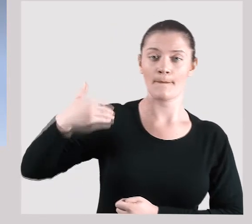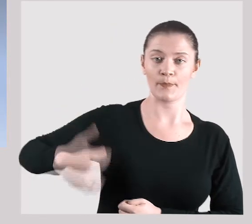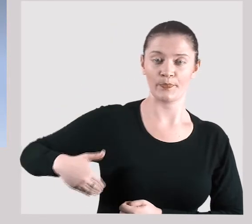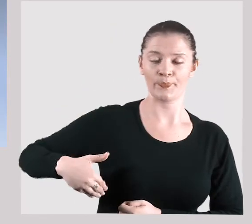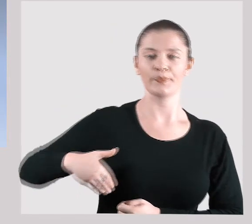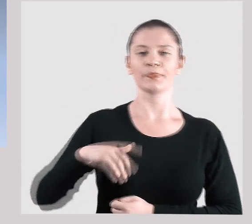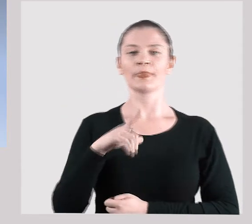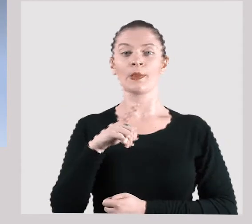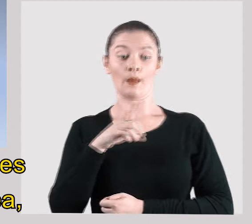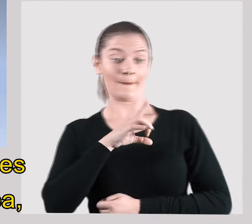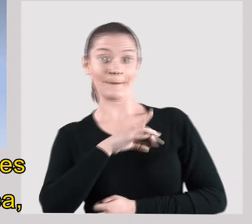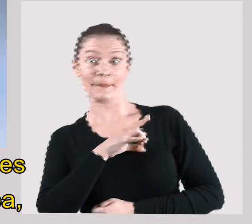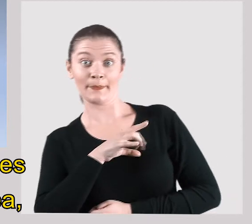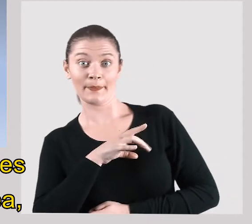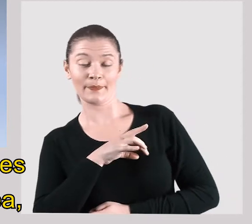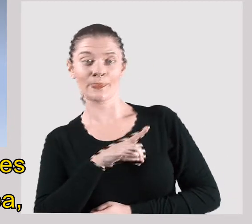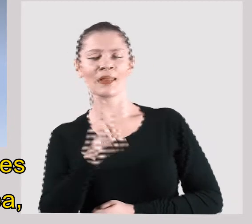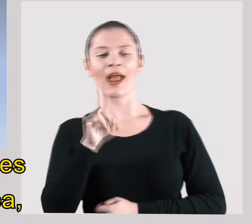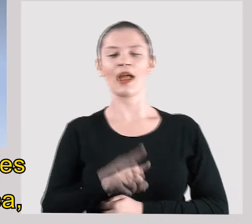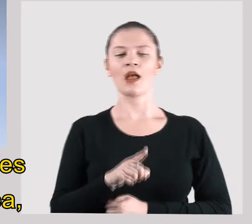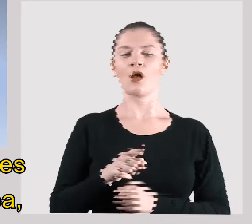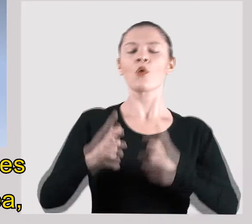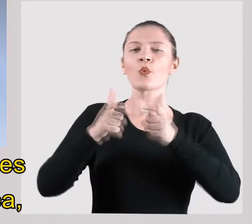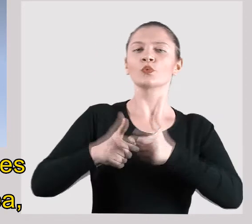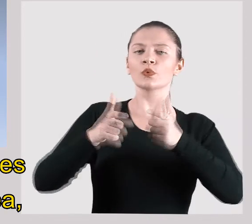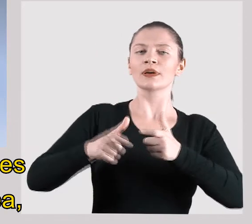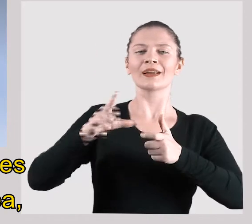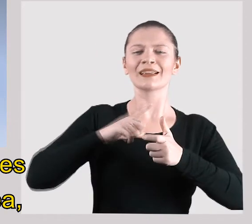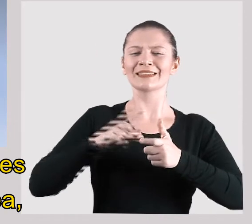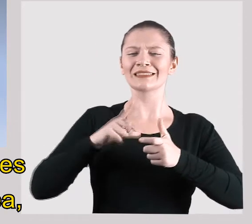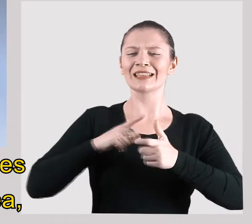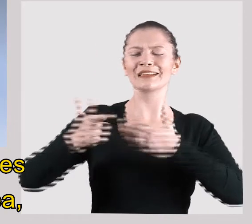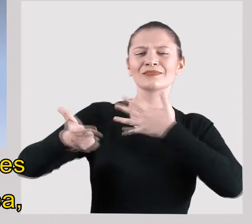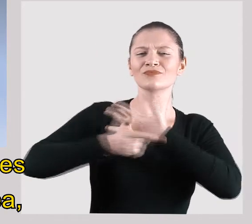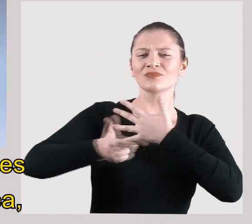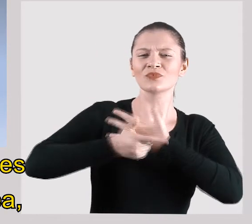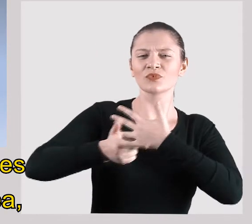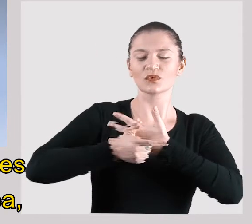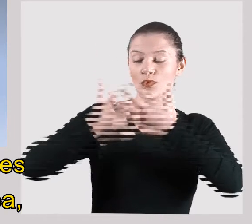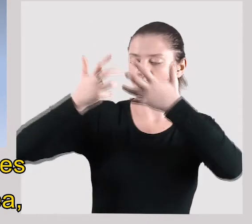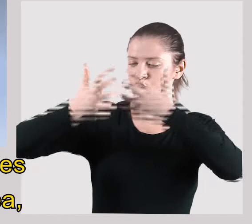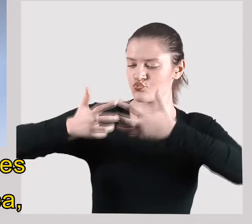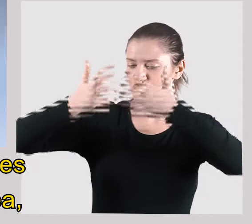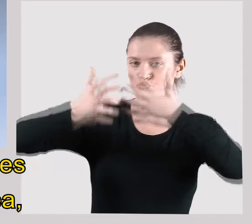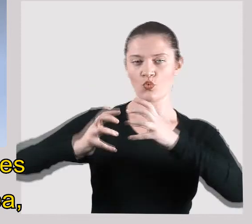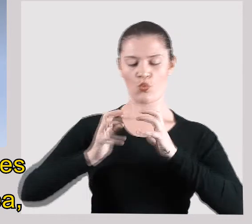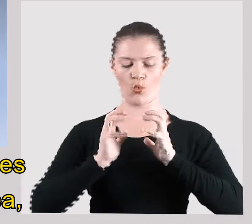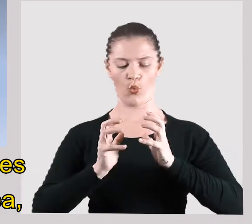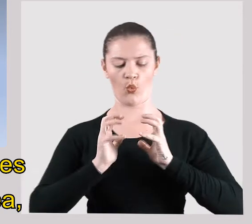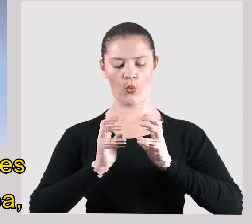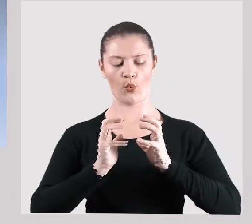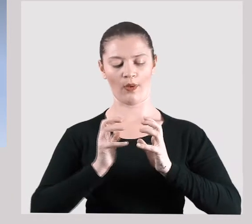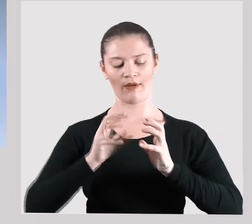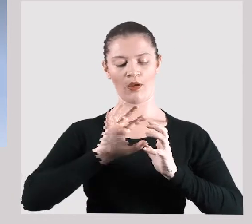Então, modulação do medo, é onde centraliza todas as funções cerebrais, vai para